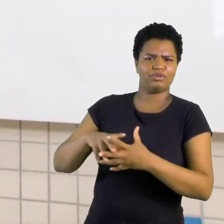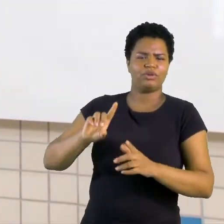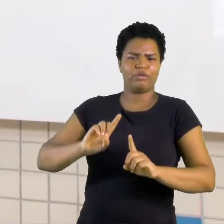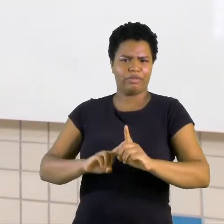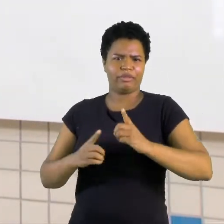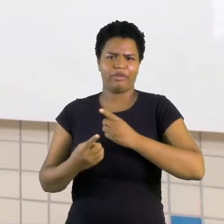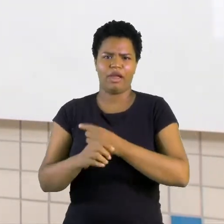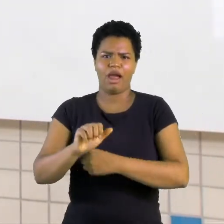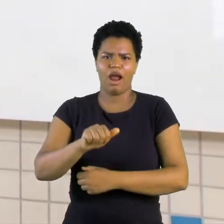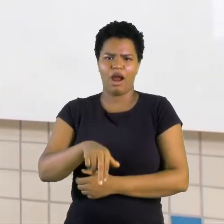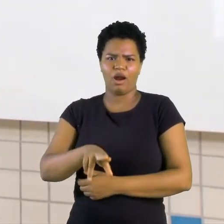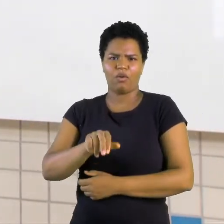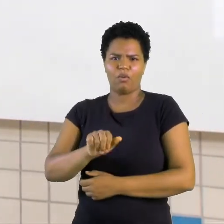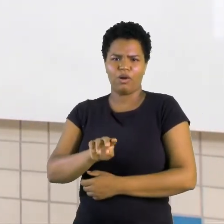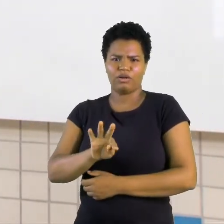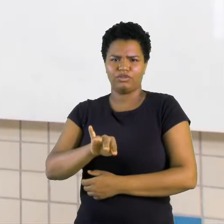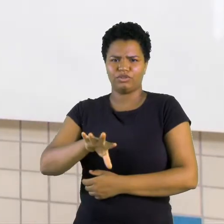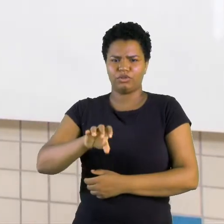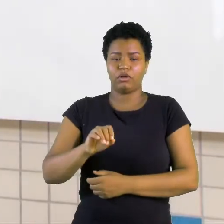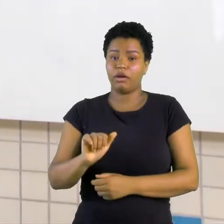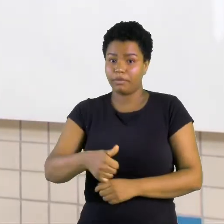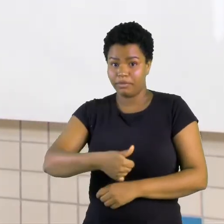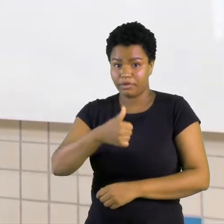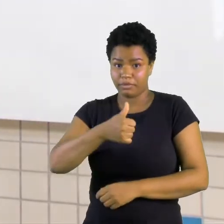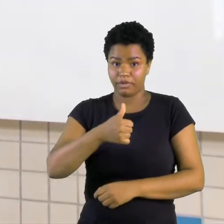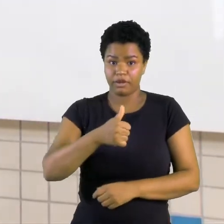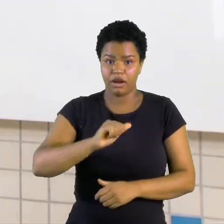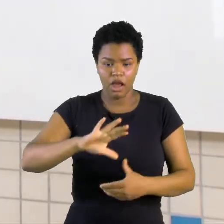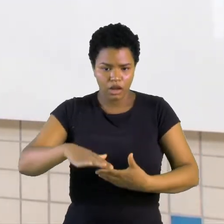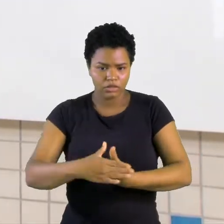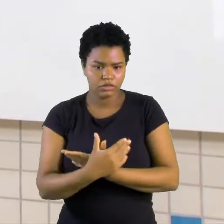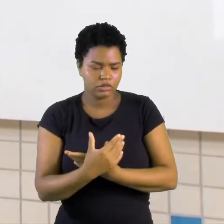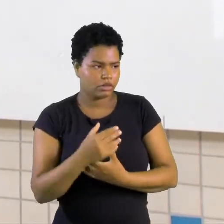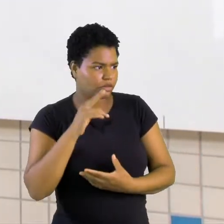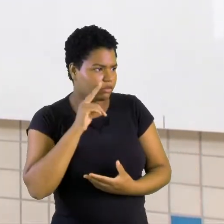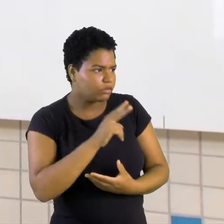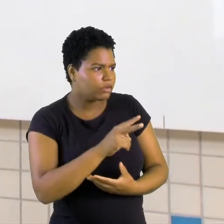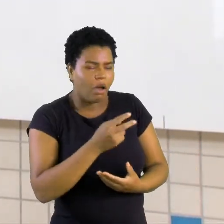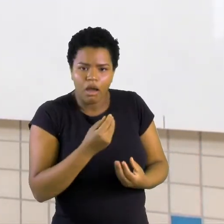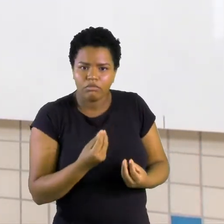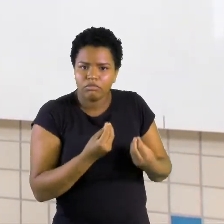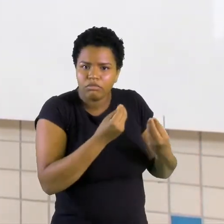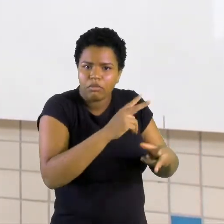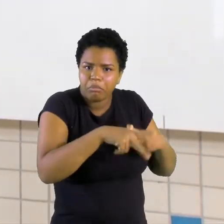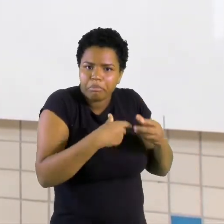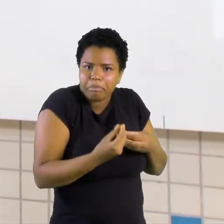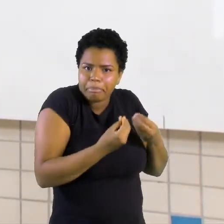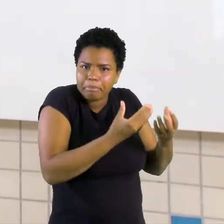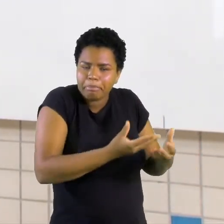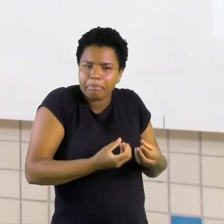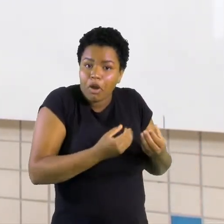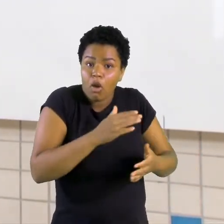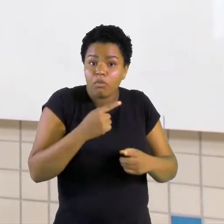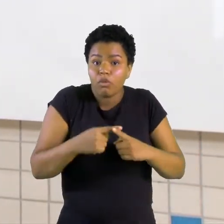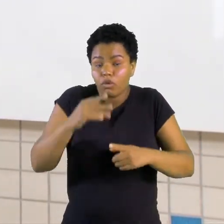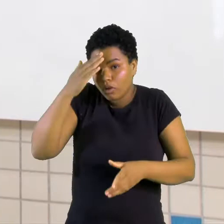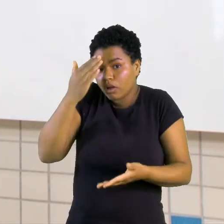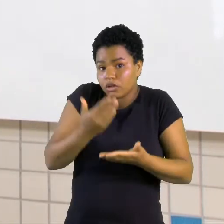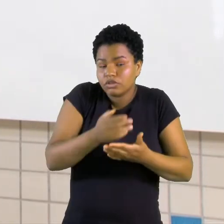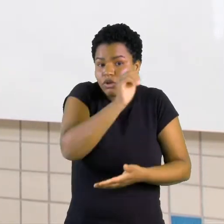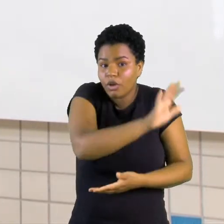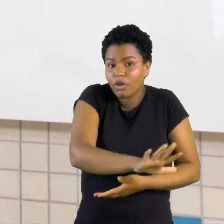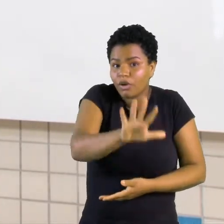princípio, quando os europeus chegaram, os astecas abaixaram a guarda, trocaram presentes e tal. Por quê? Porque eles acreditavam que os